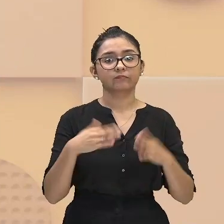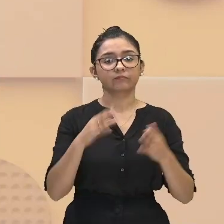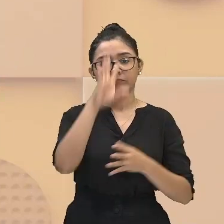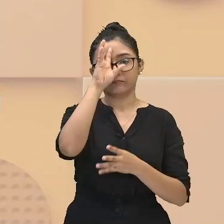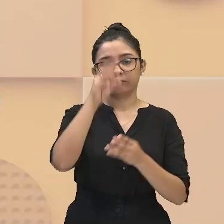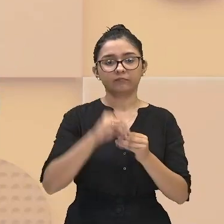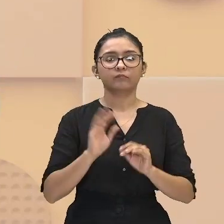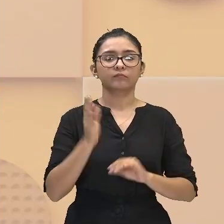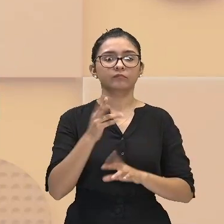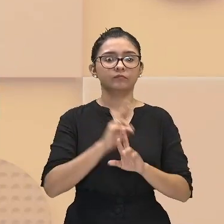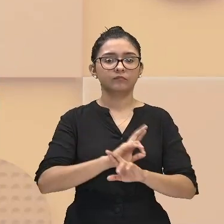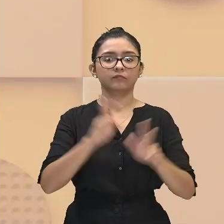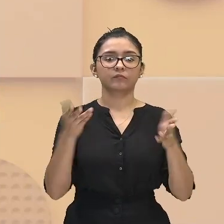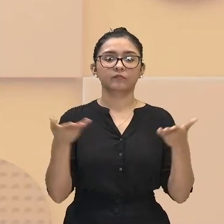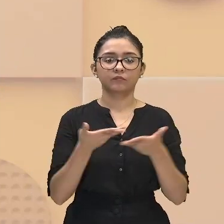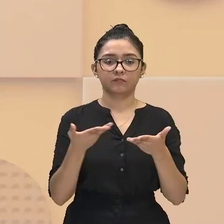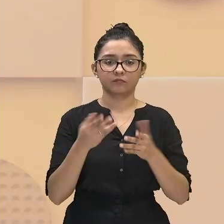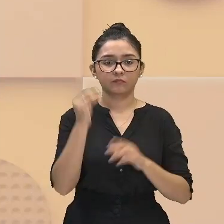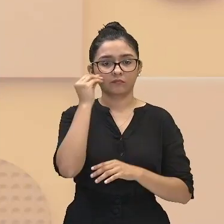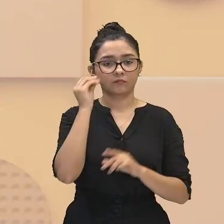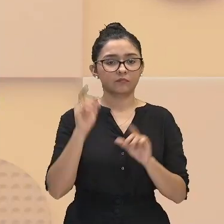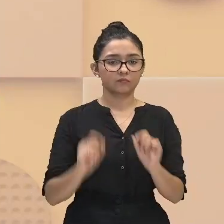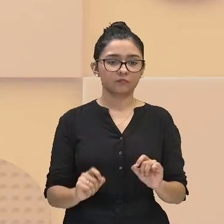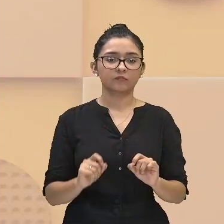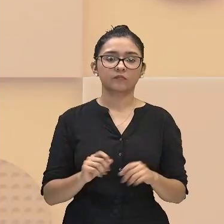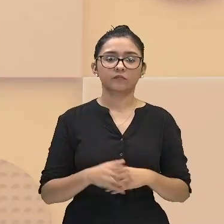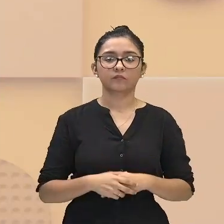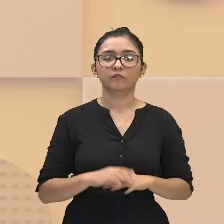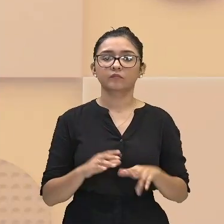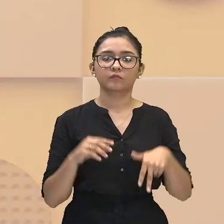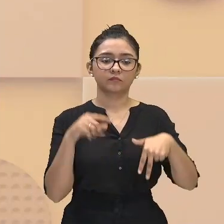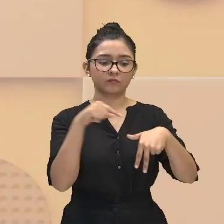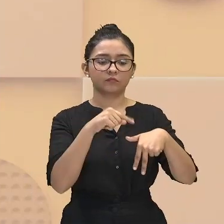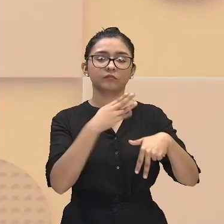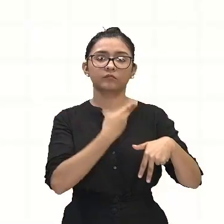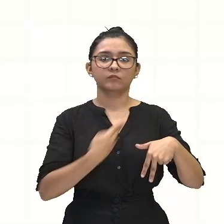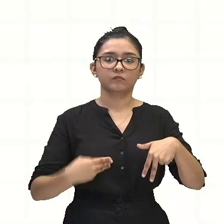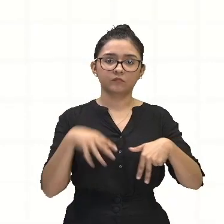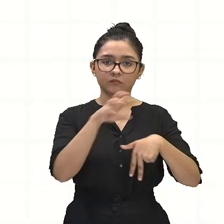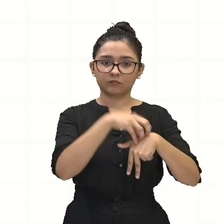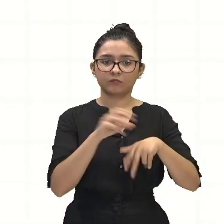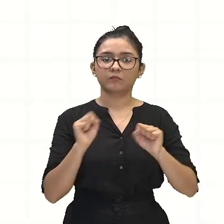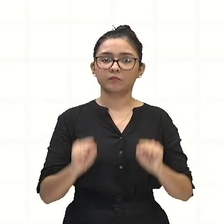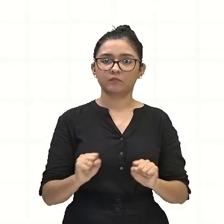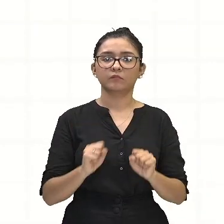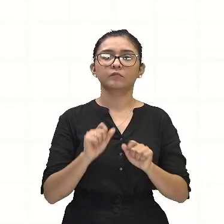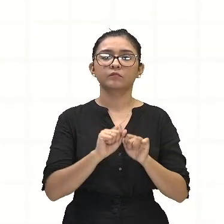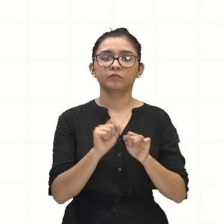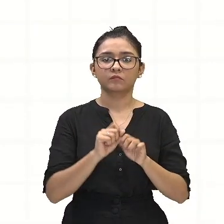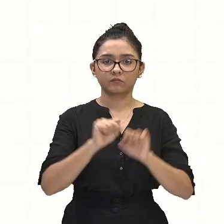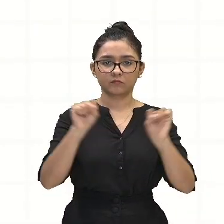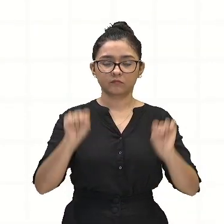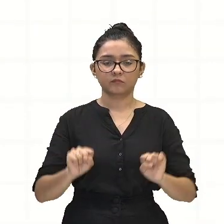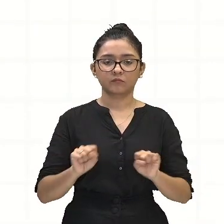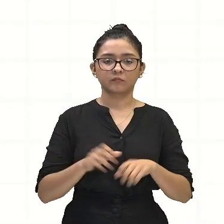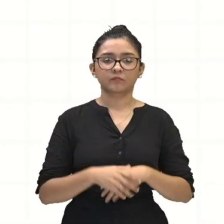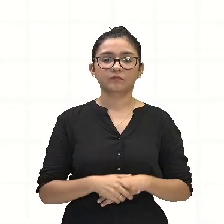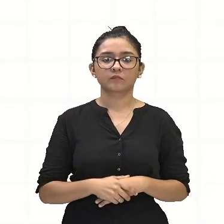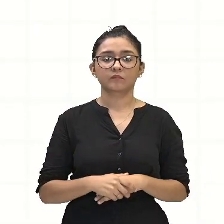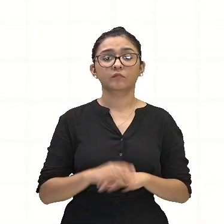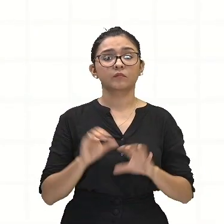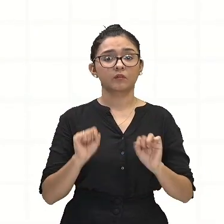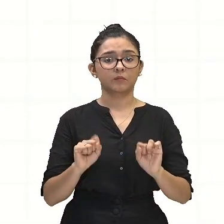essas diferenças, agora vamos ver o que o monarca pode realizar nesse tipo de sistema. Ele pode